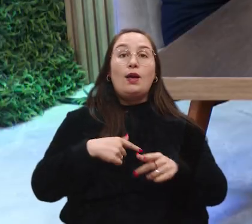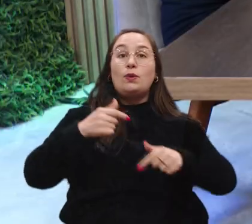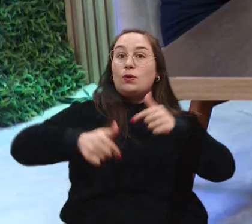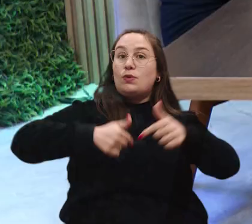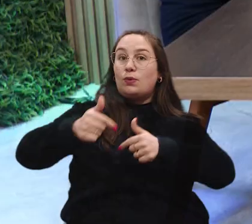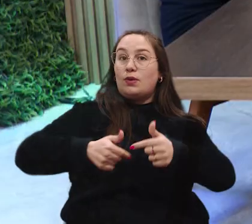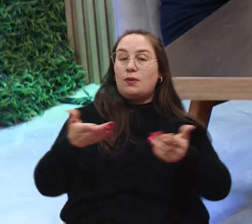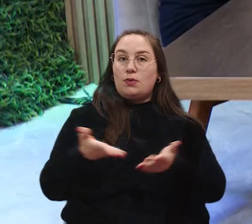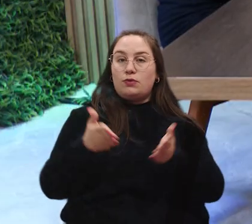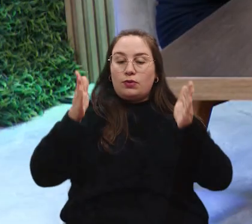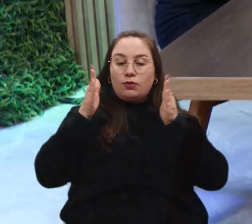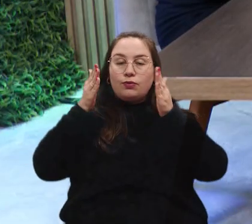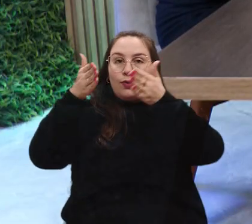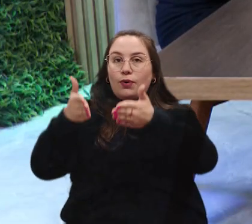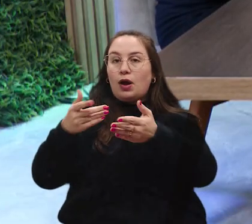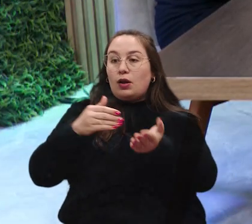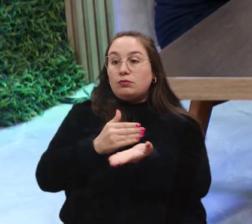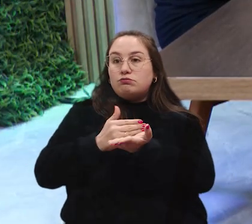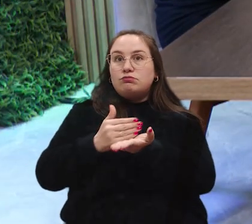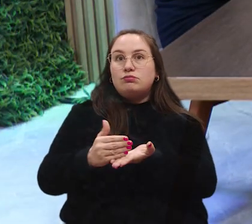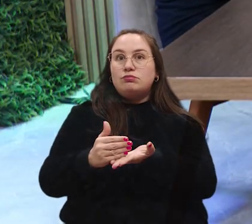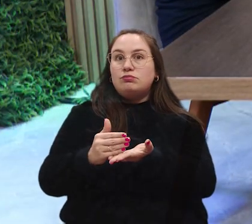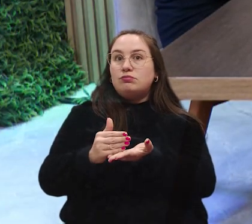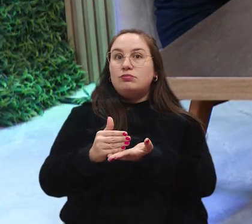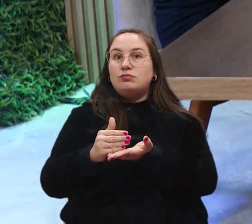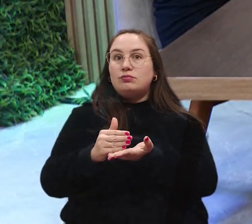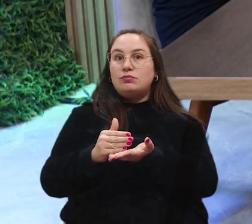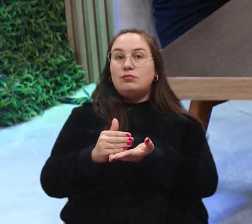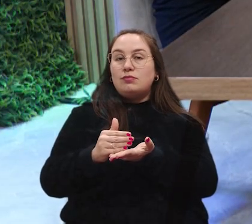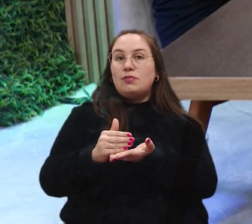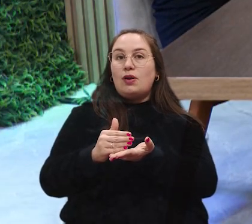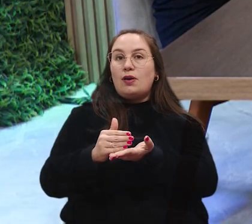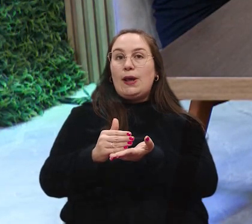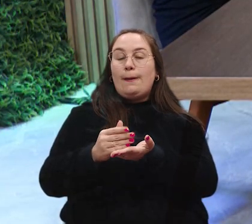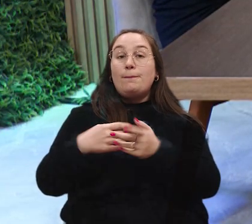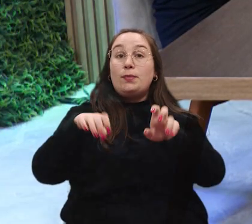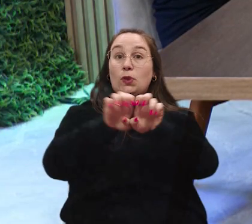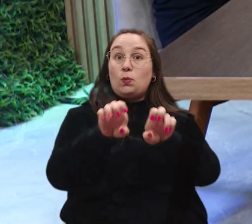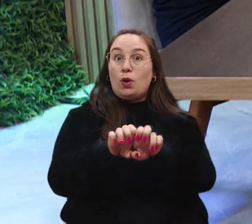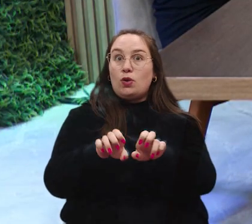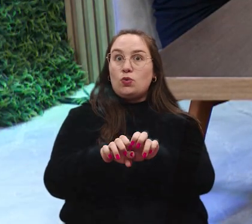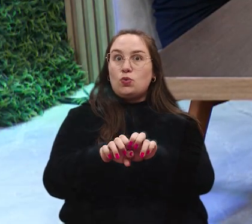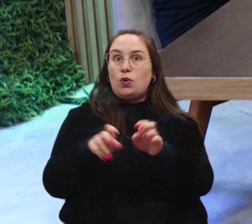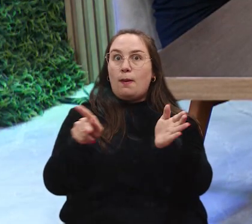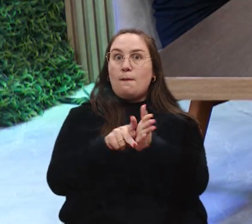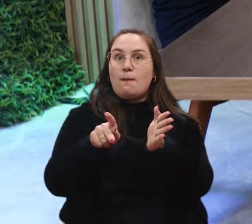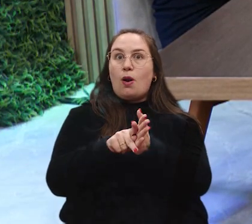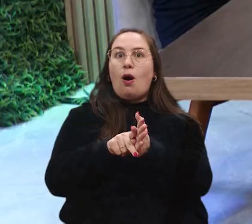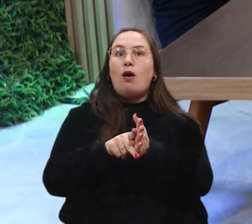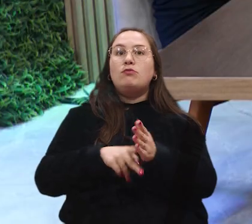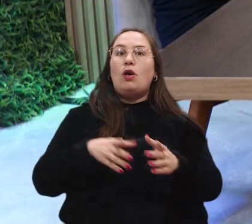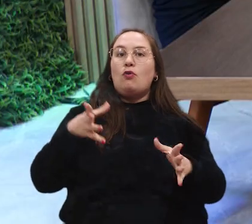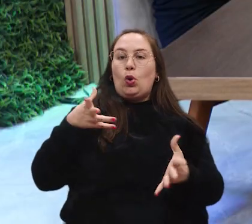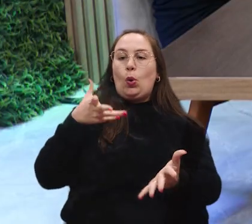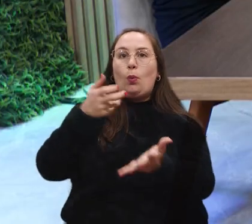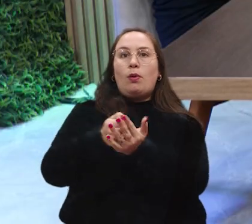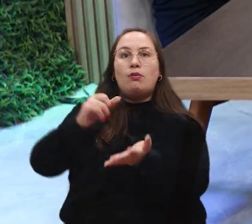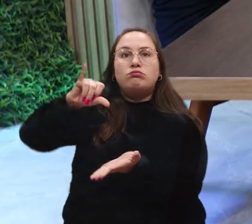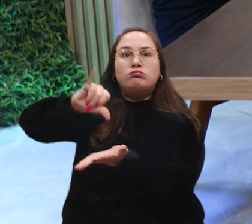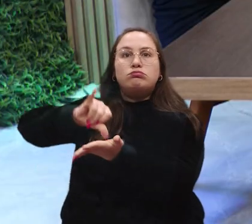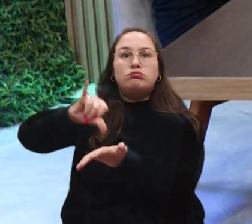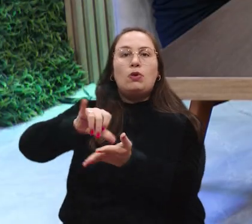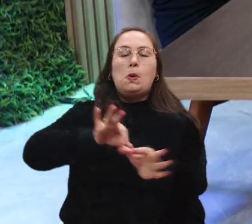nosso trabalho hoje está focado, logo que eu entrei estava focado em ter uma estrutura física para o PROCON. Então, foi comprada uma sede, está